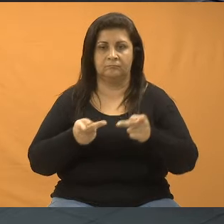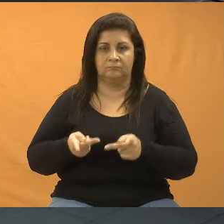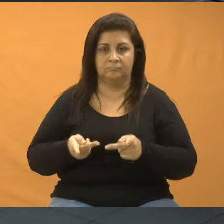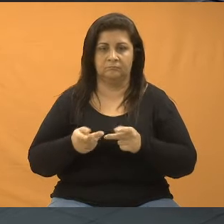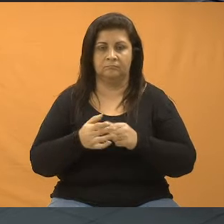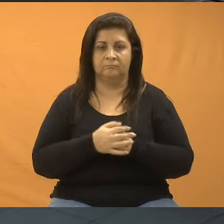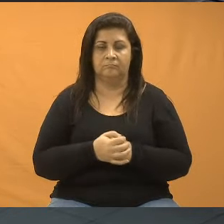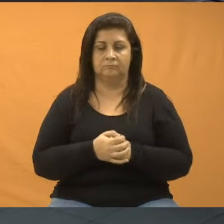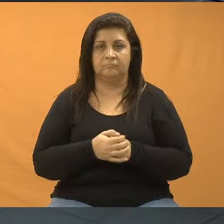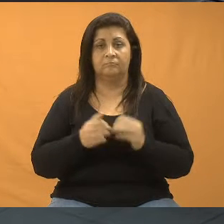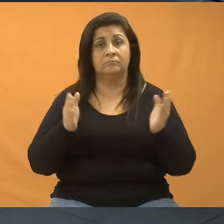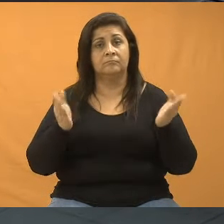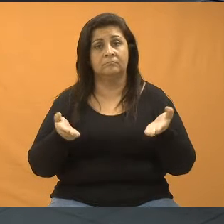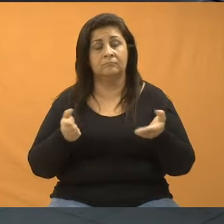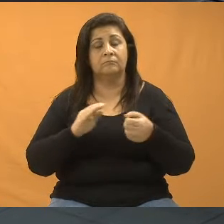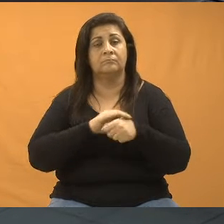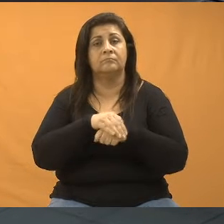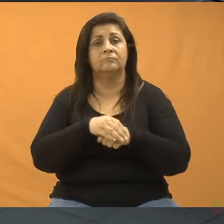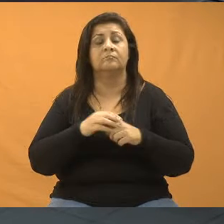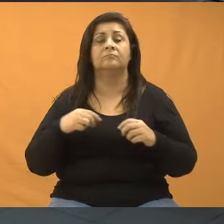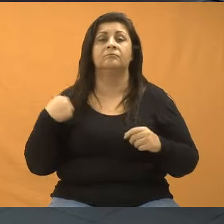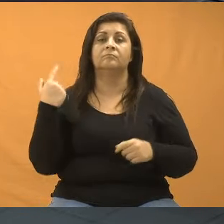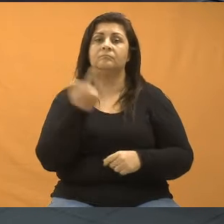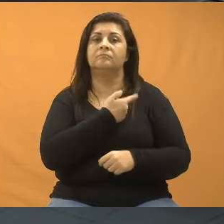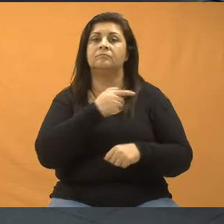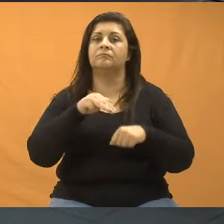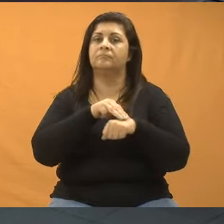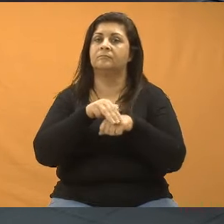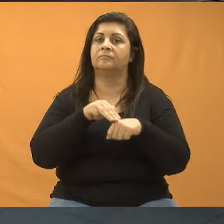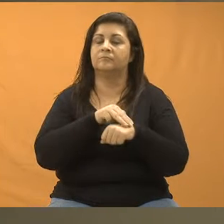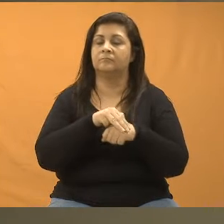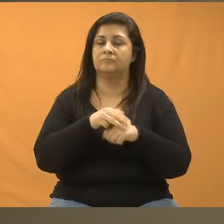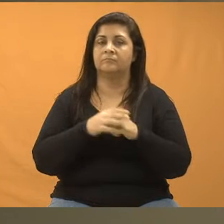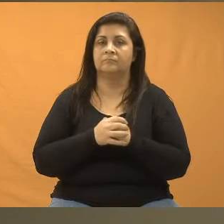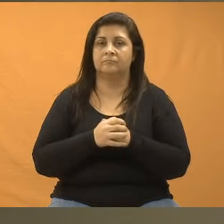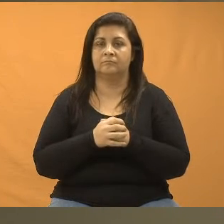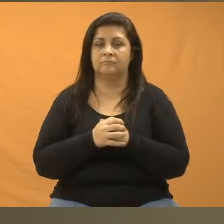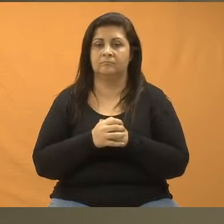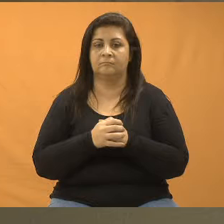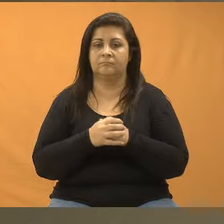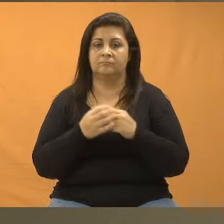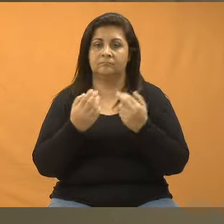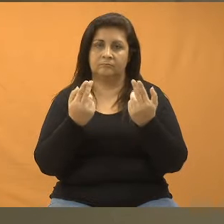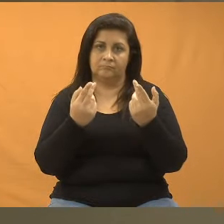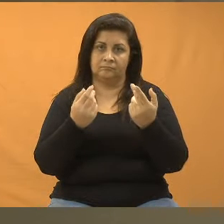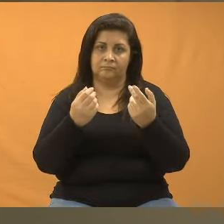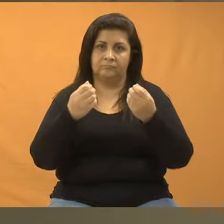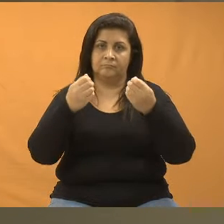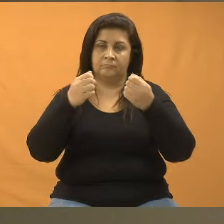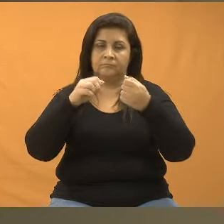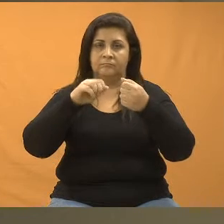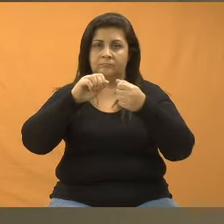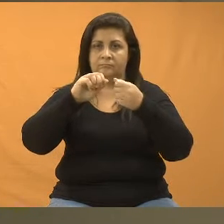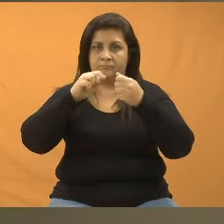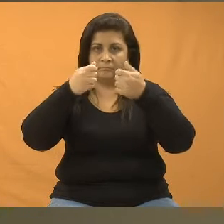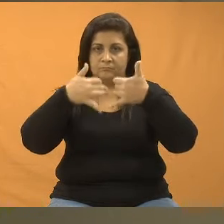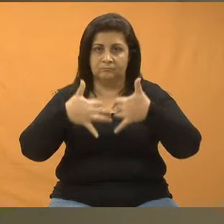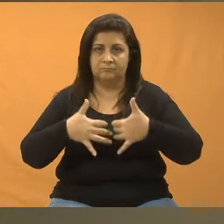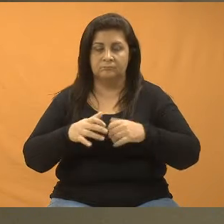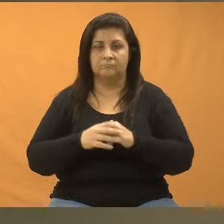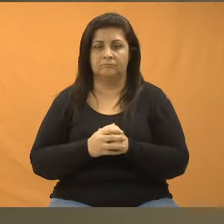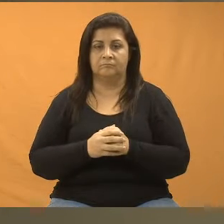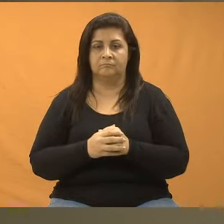Bem-vindos, então, para esta noite, para a gente poder discutir, então, no término, como falou o Rodrigo, da intervenção